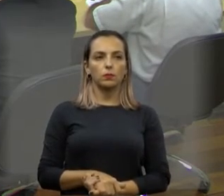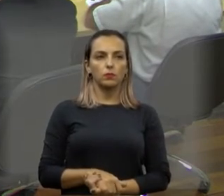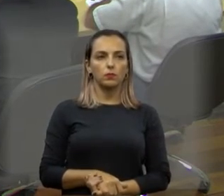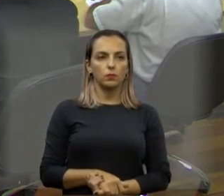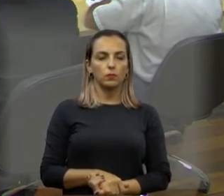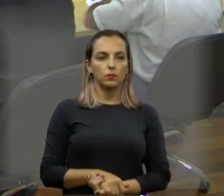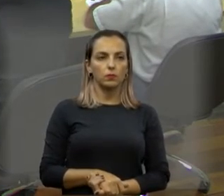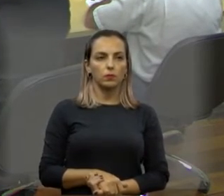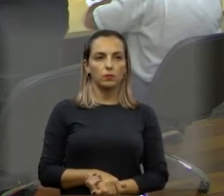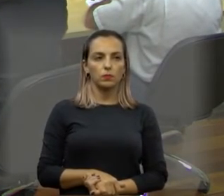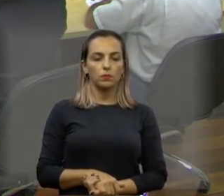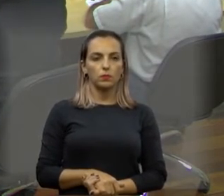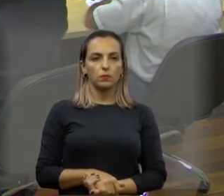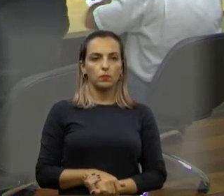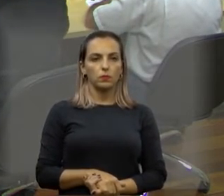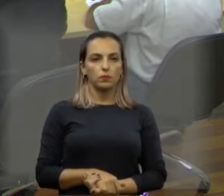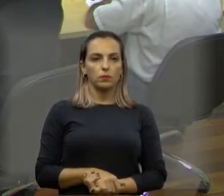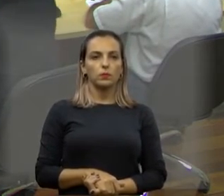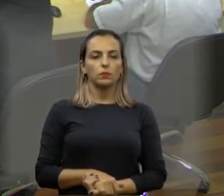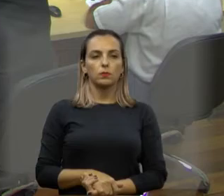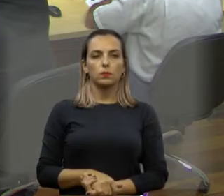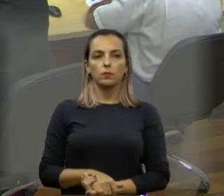E aí